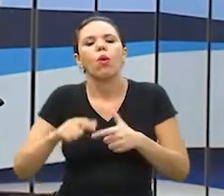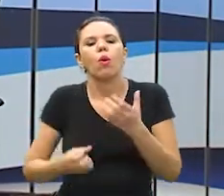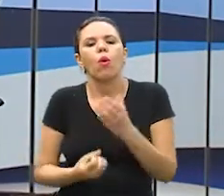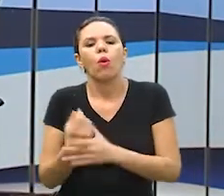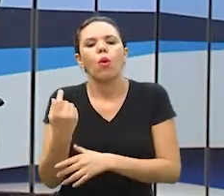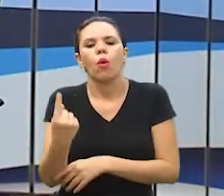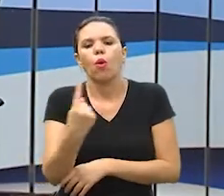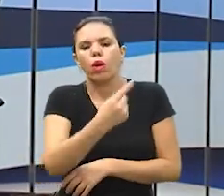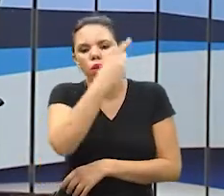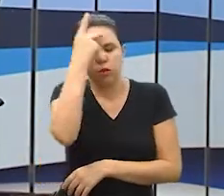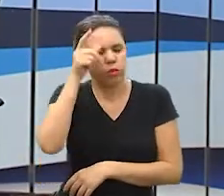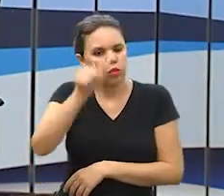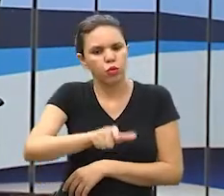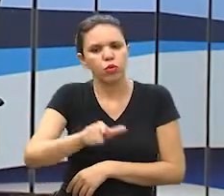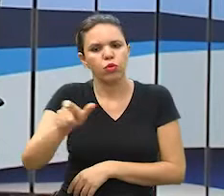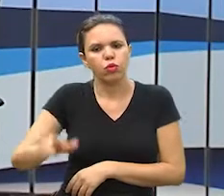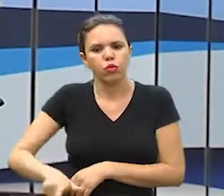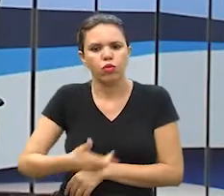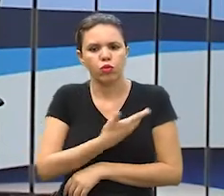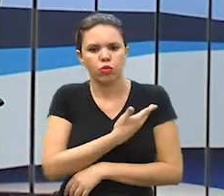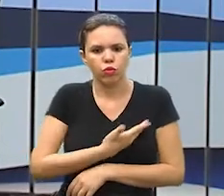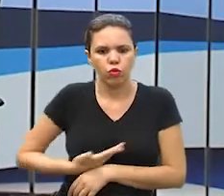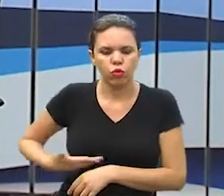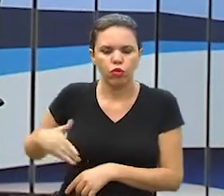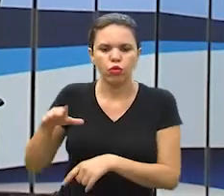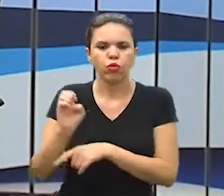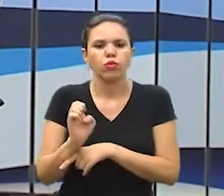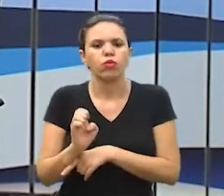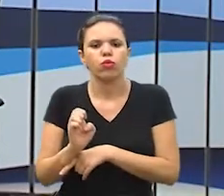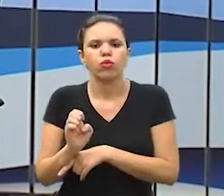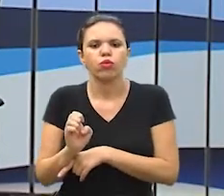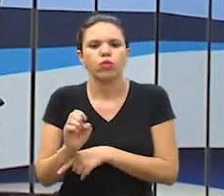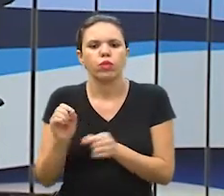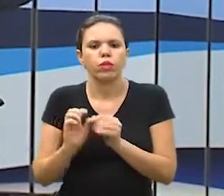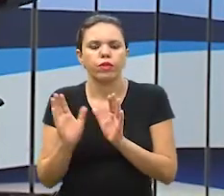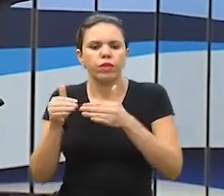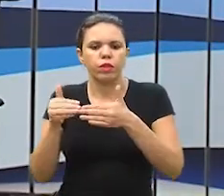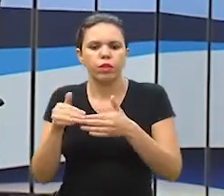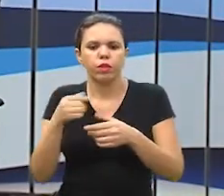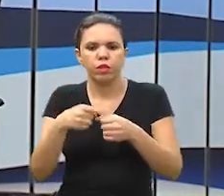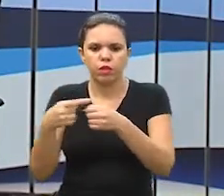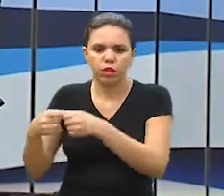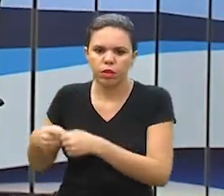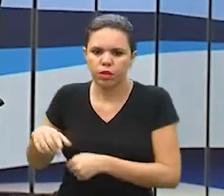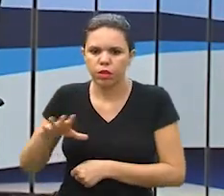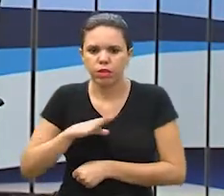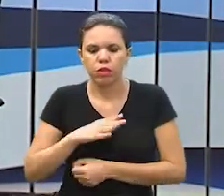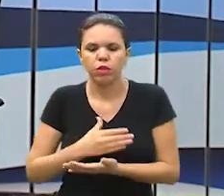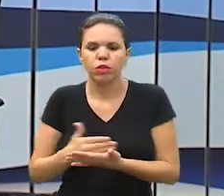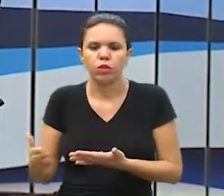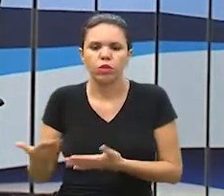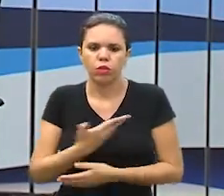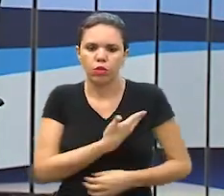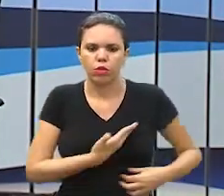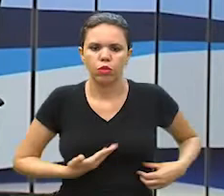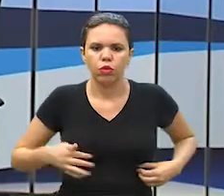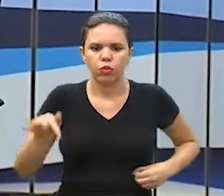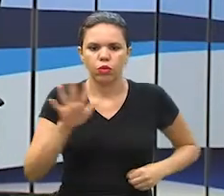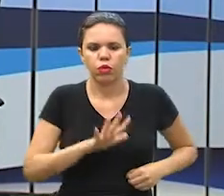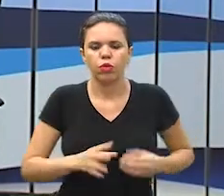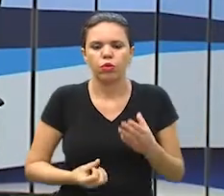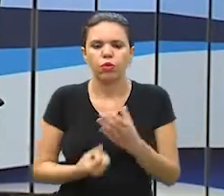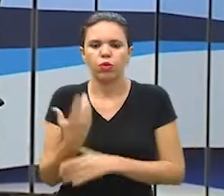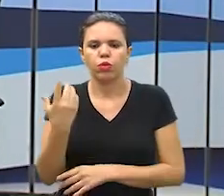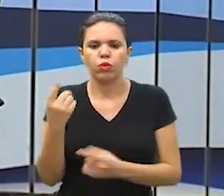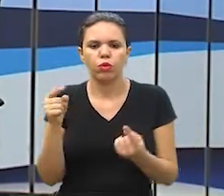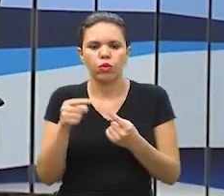De cada município, do governo do estado, e o estado vai centralizando para os municípios. Começa do governo federal, ele cria